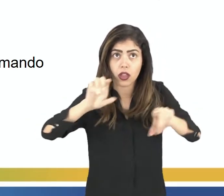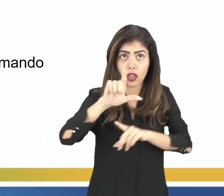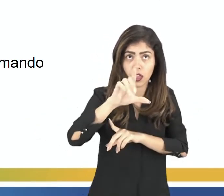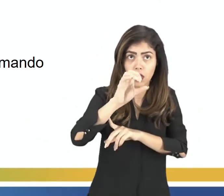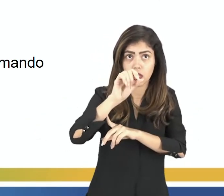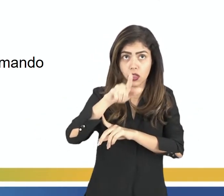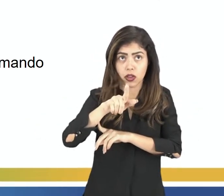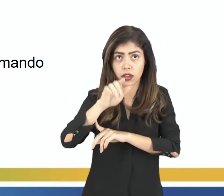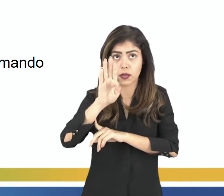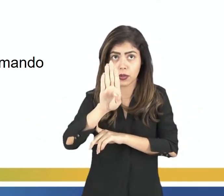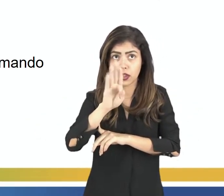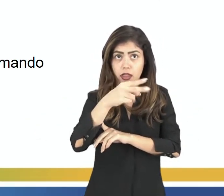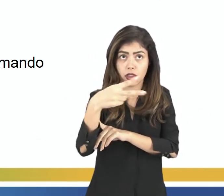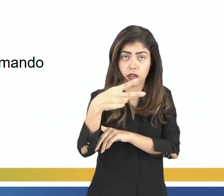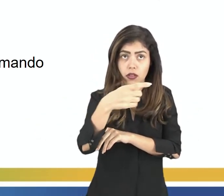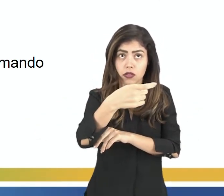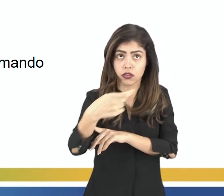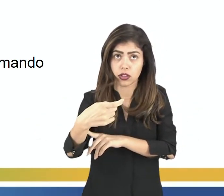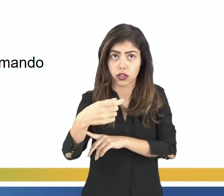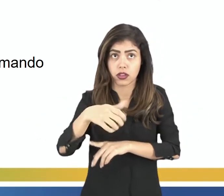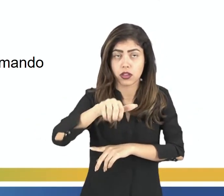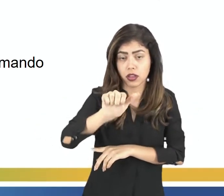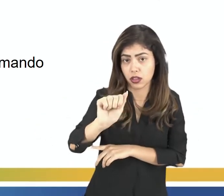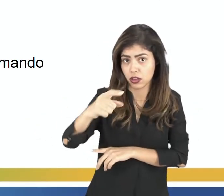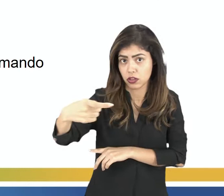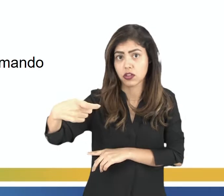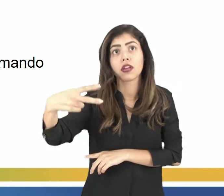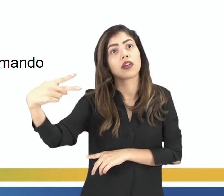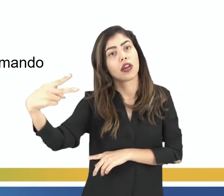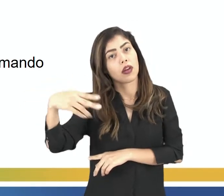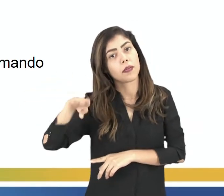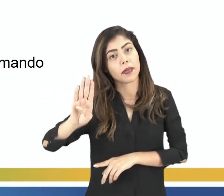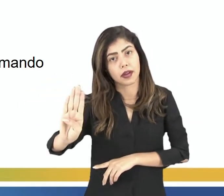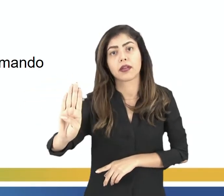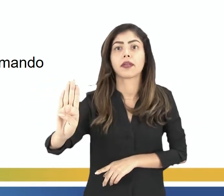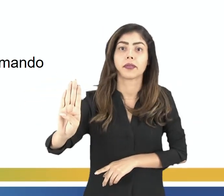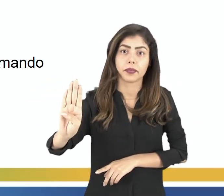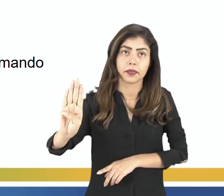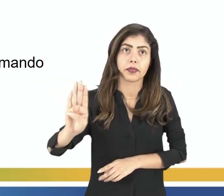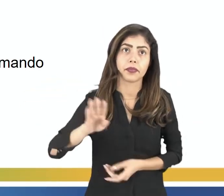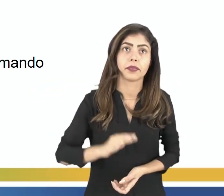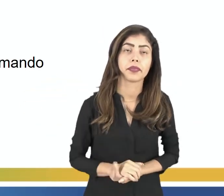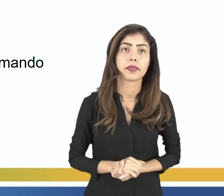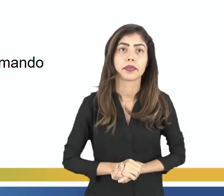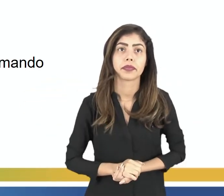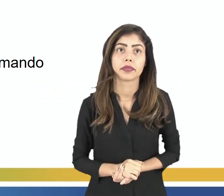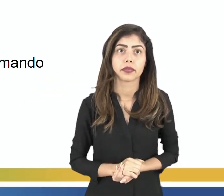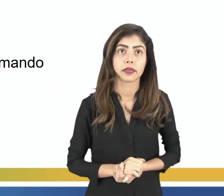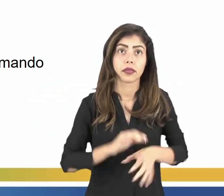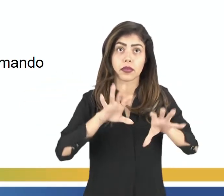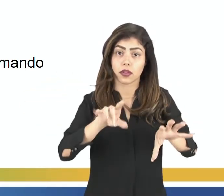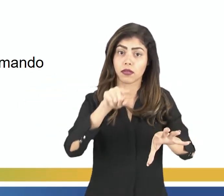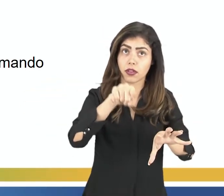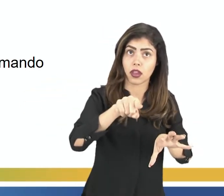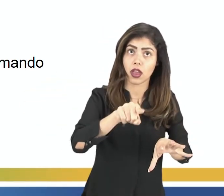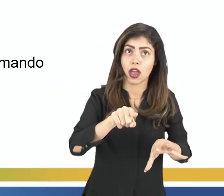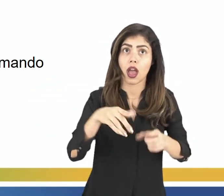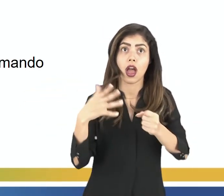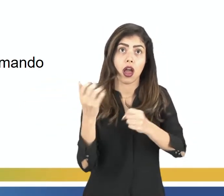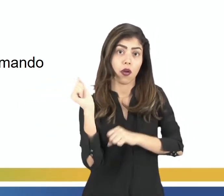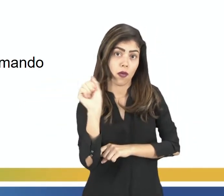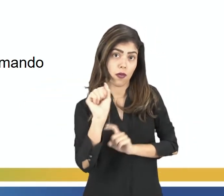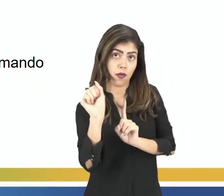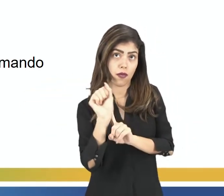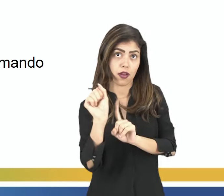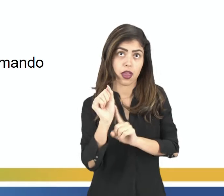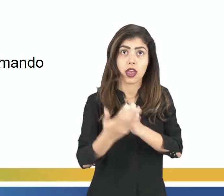log de b na base a é igual a x, se somente x, ax é igual a b. Sendo assim, o a é a